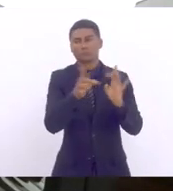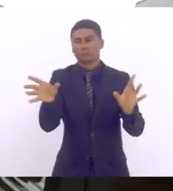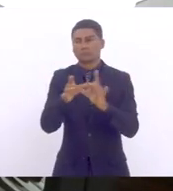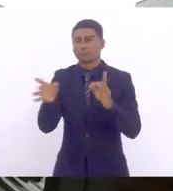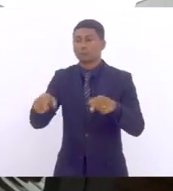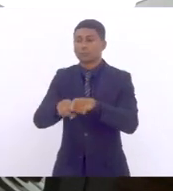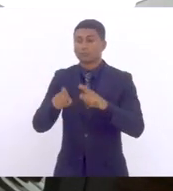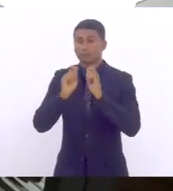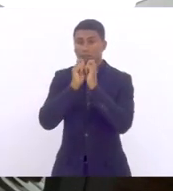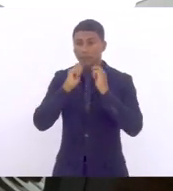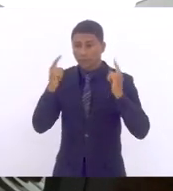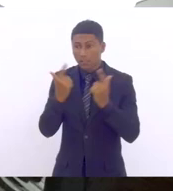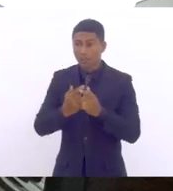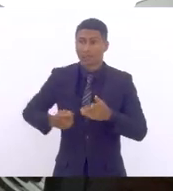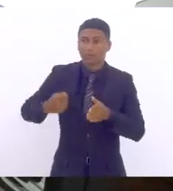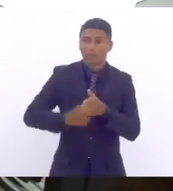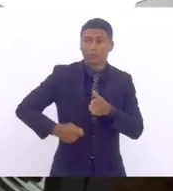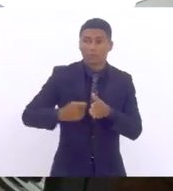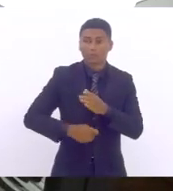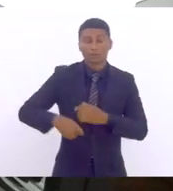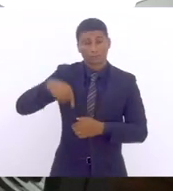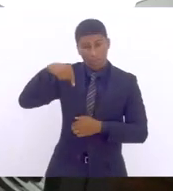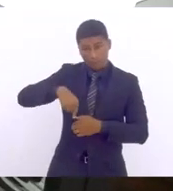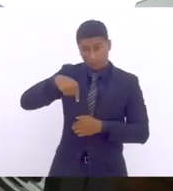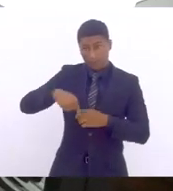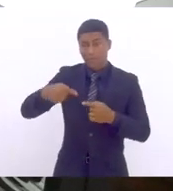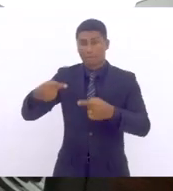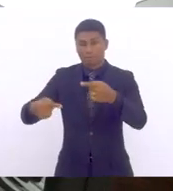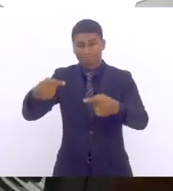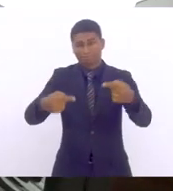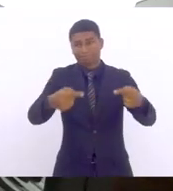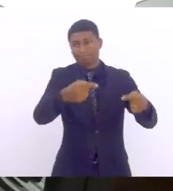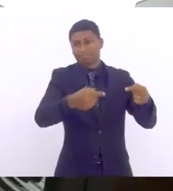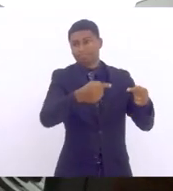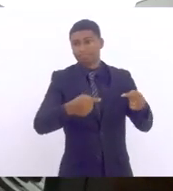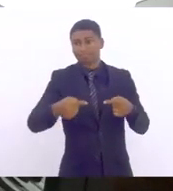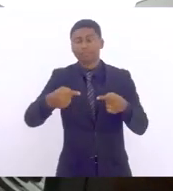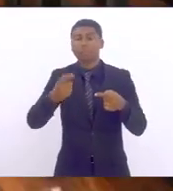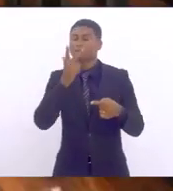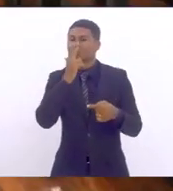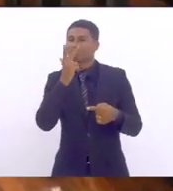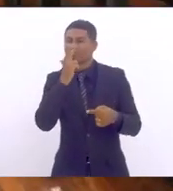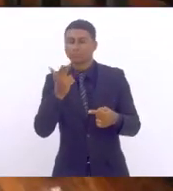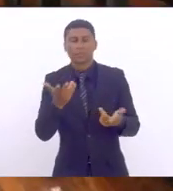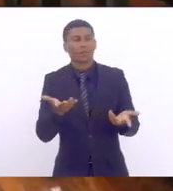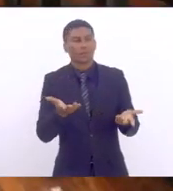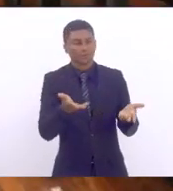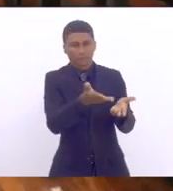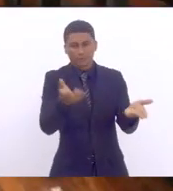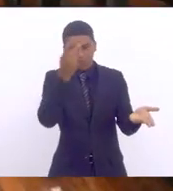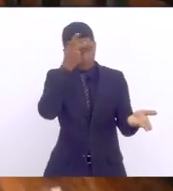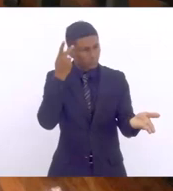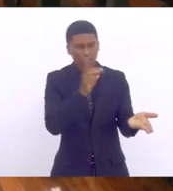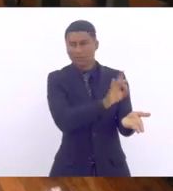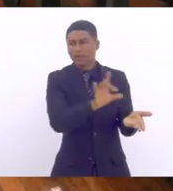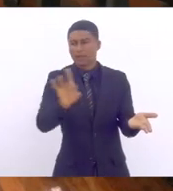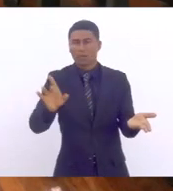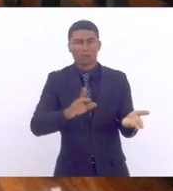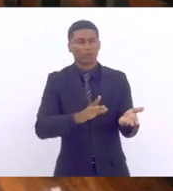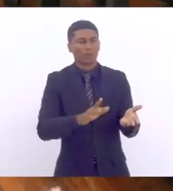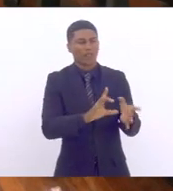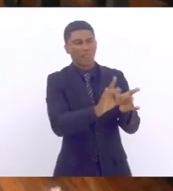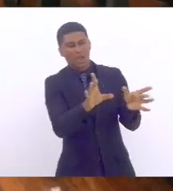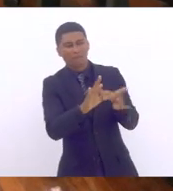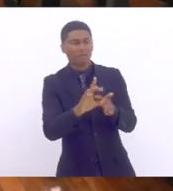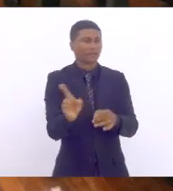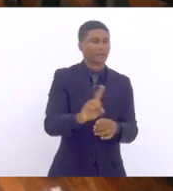fácil. Essa também é uma casa extremamente punitivista, que acha que pode legislar sobre as liberdades individuais. Essa também